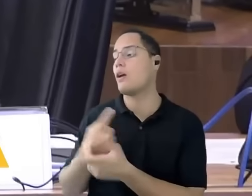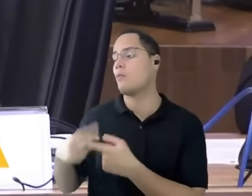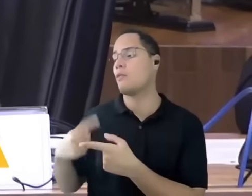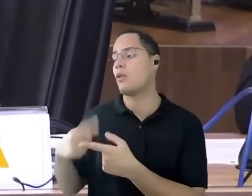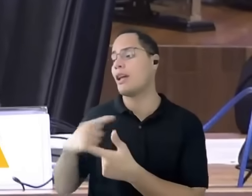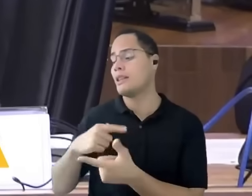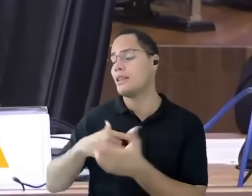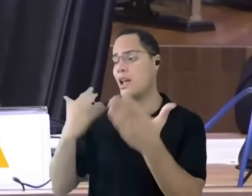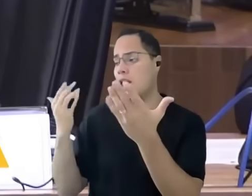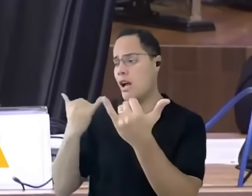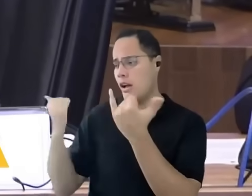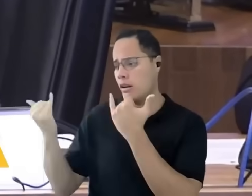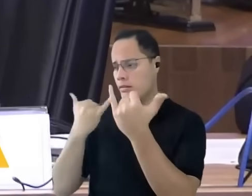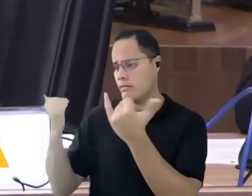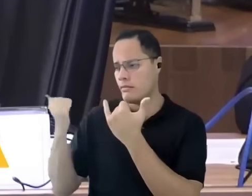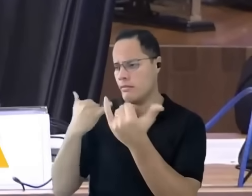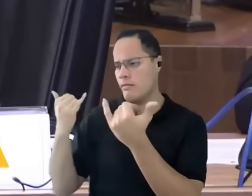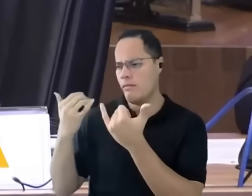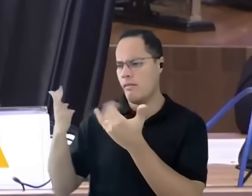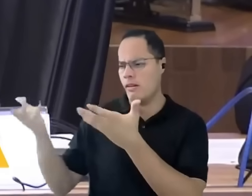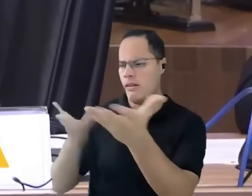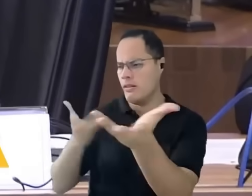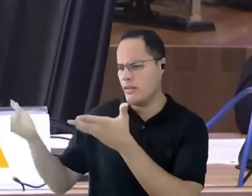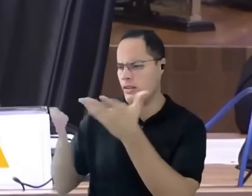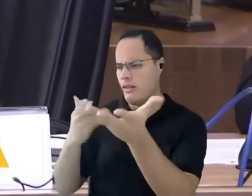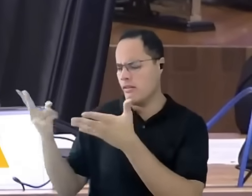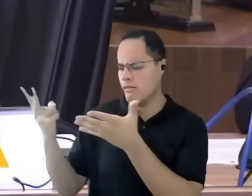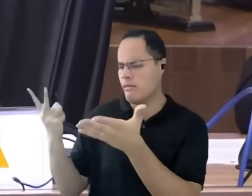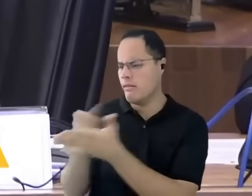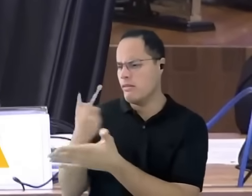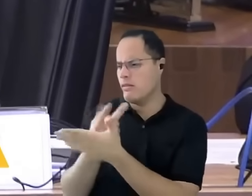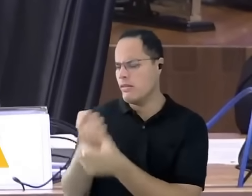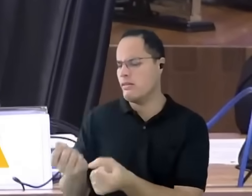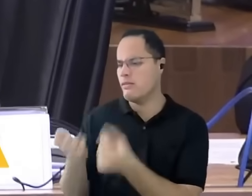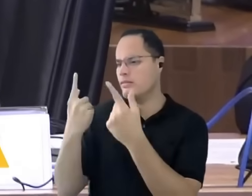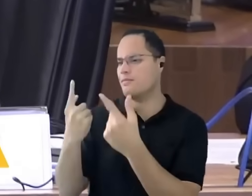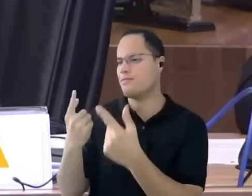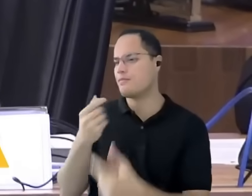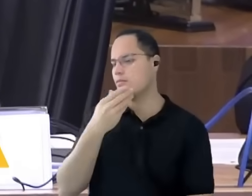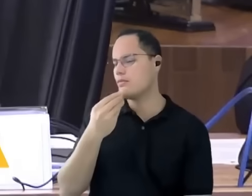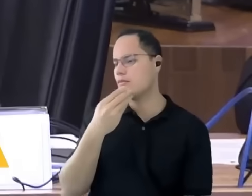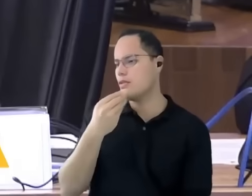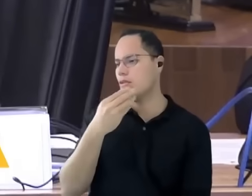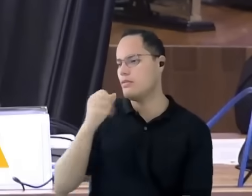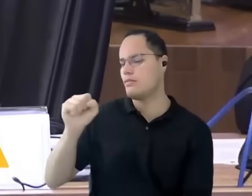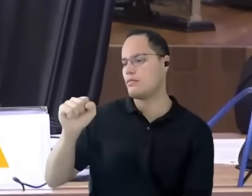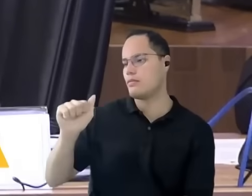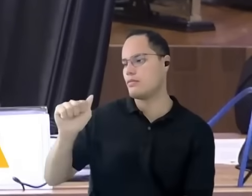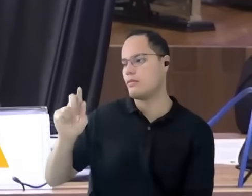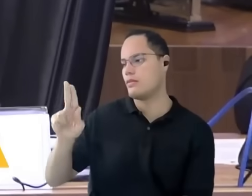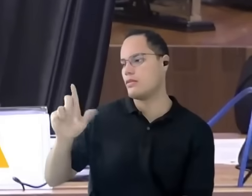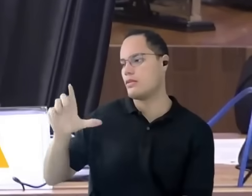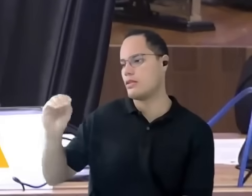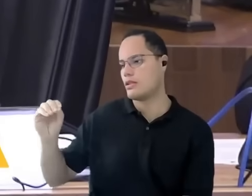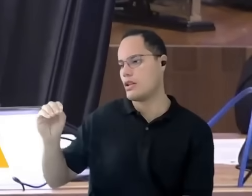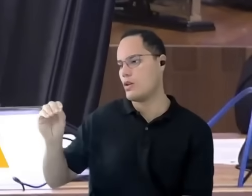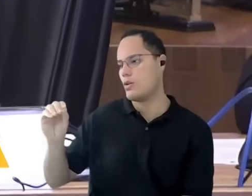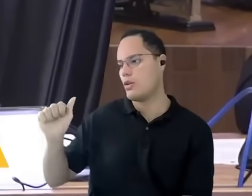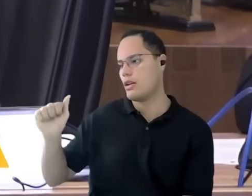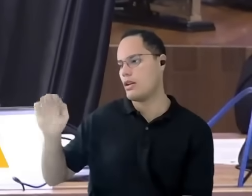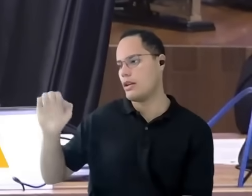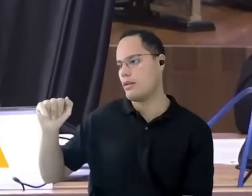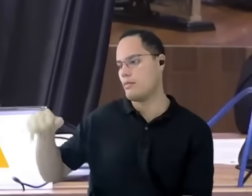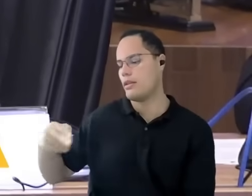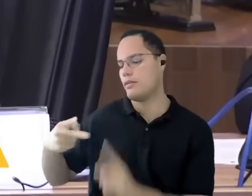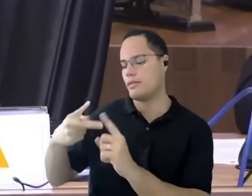recebidas do Senhor Paulo Cunha da bim da Coronel Cíntia da Polícia Militar do DF